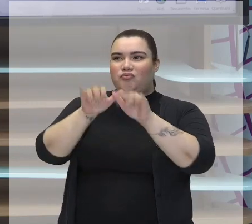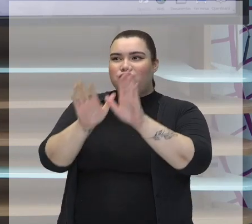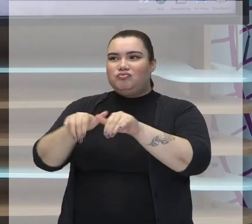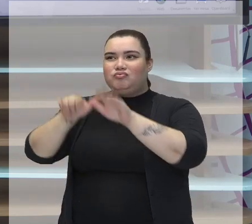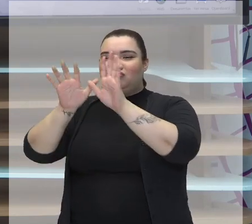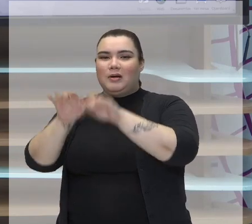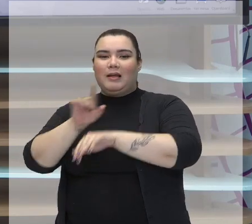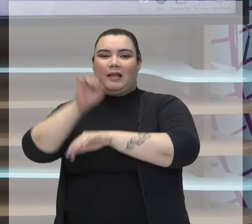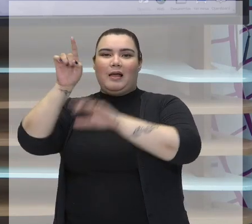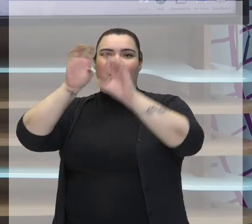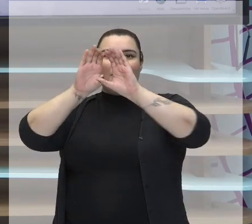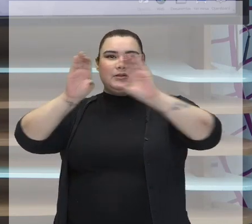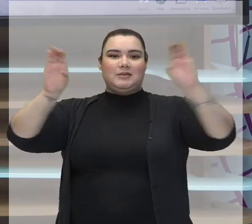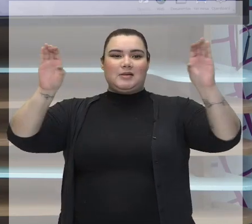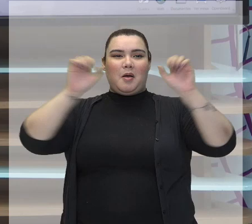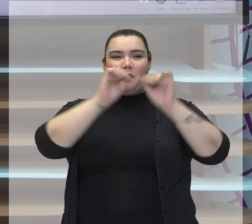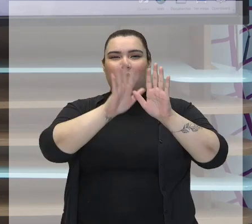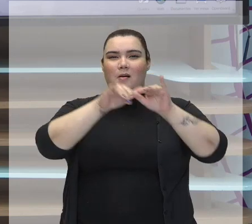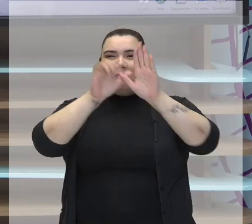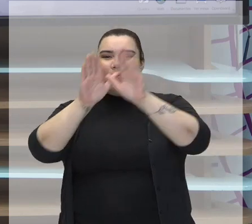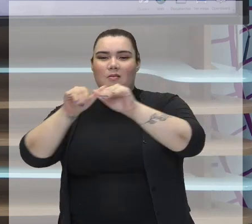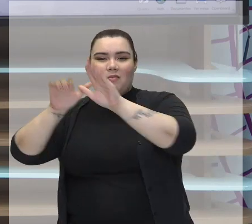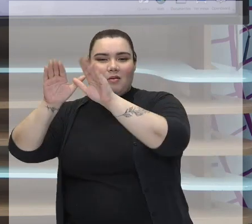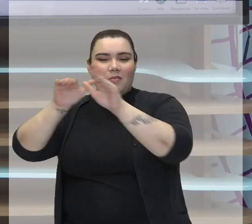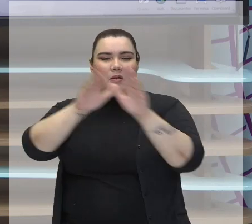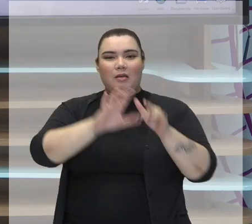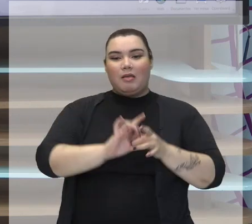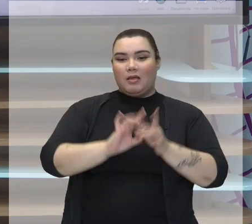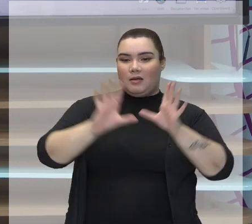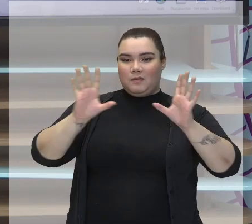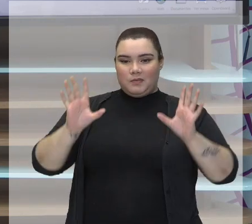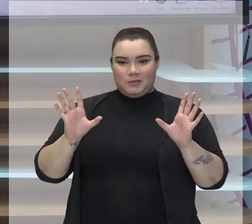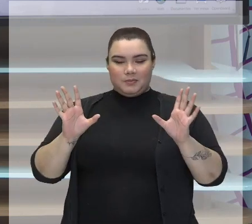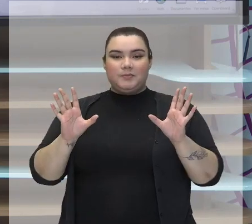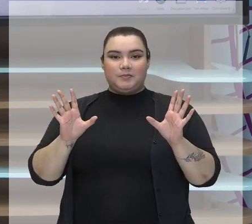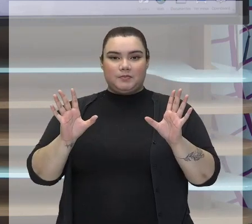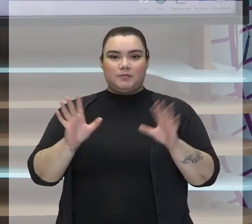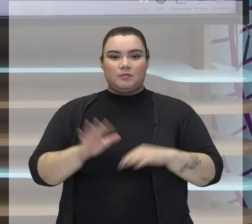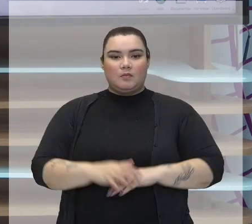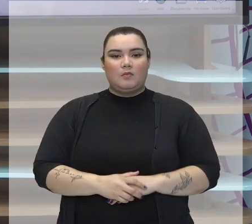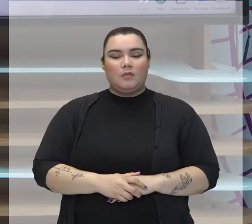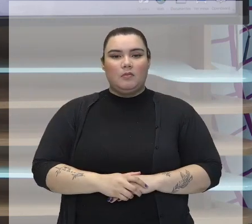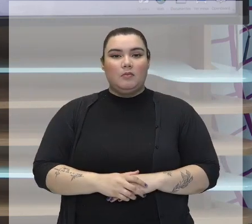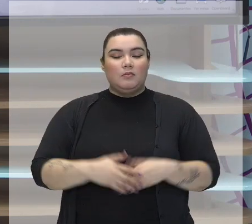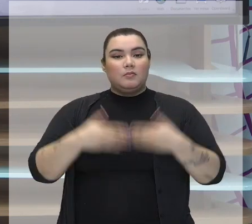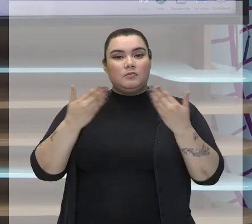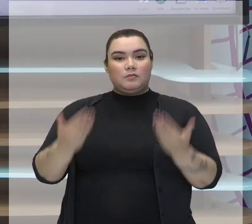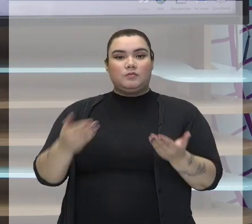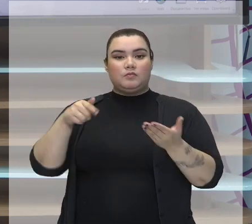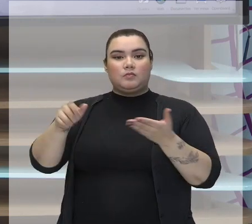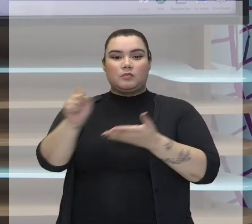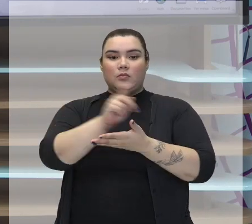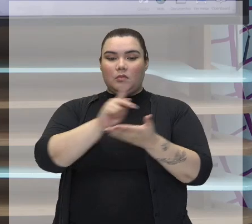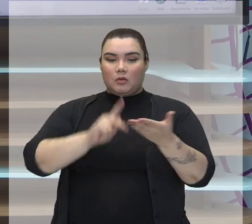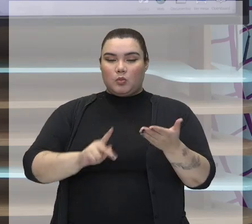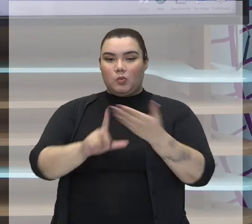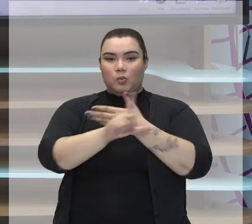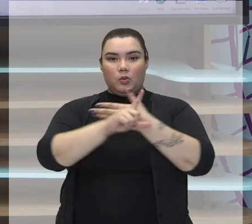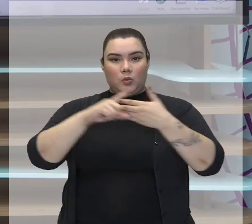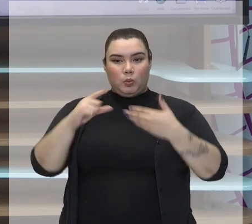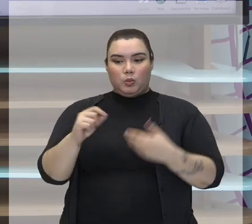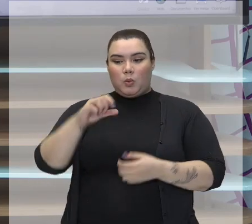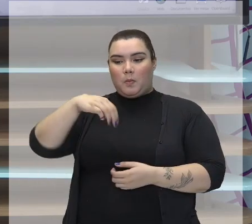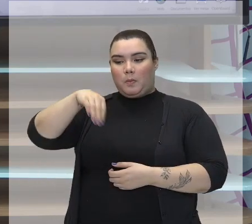foi viver, né, a liberdade. Muito bem, então essa voz poética do Manuel Bandeira